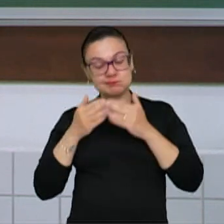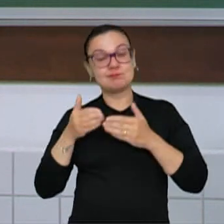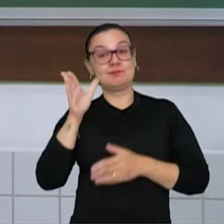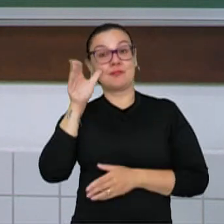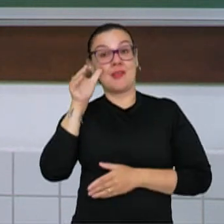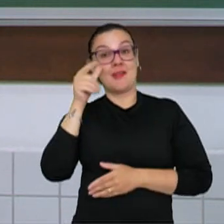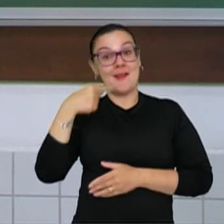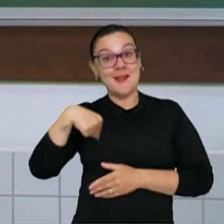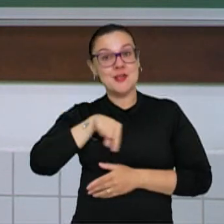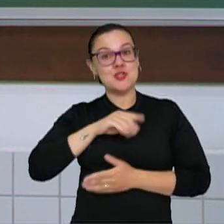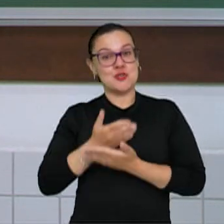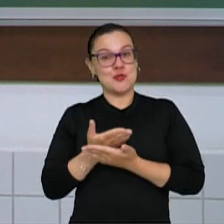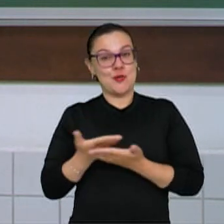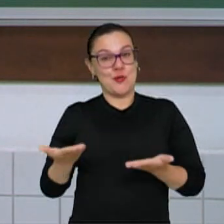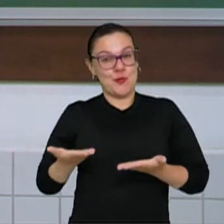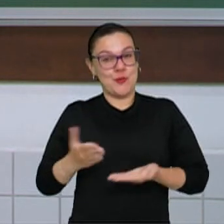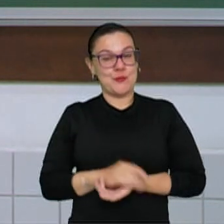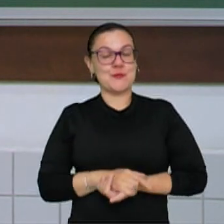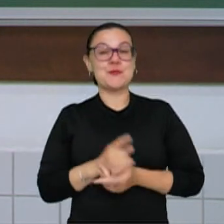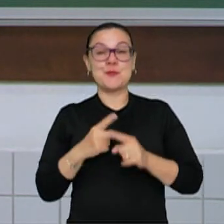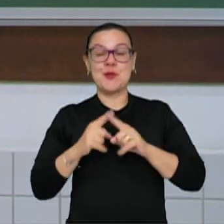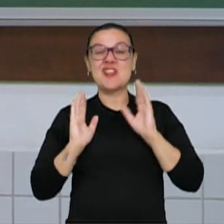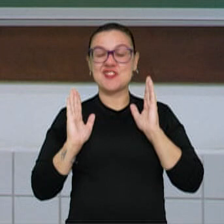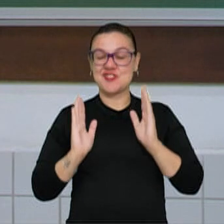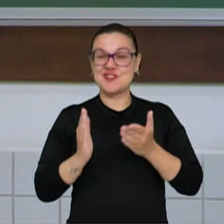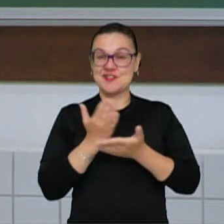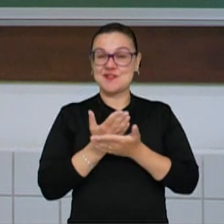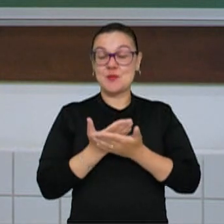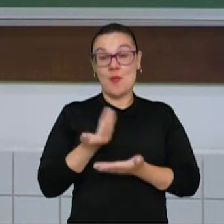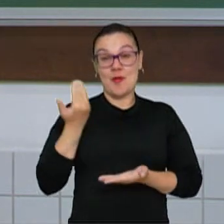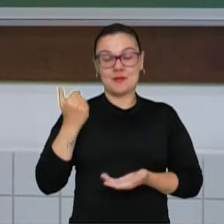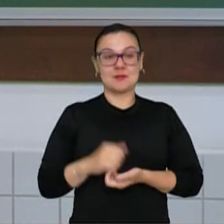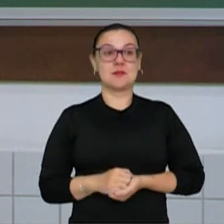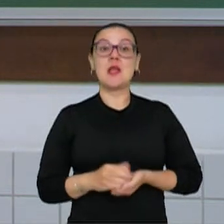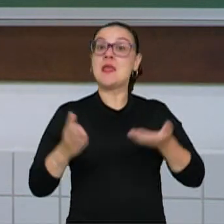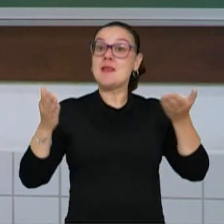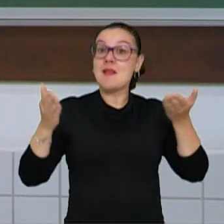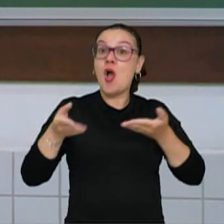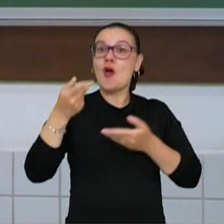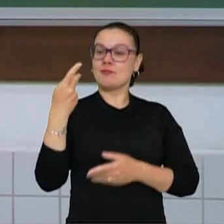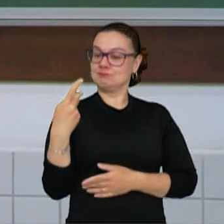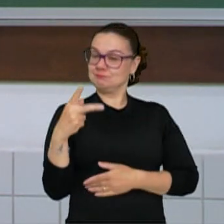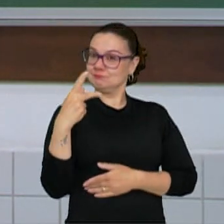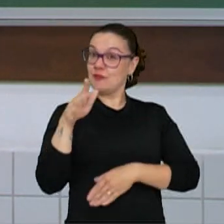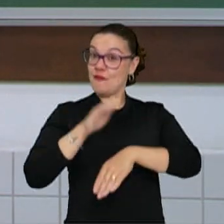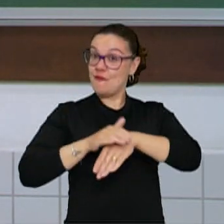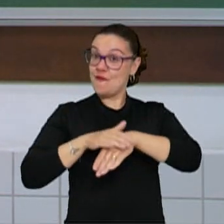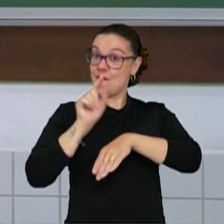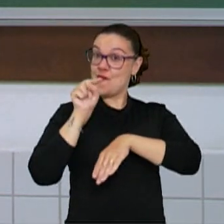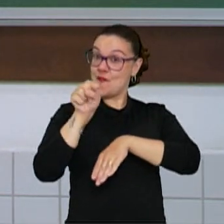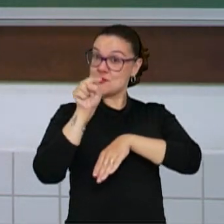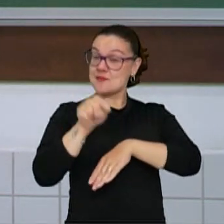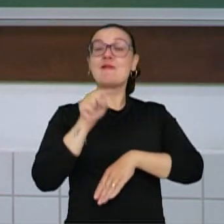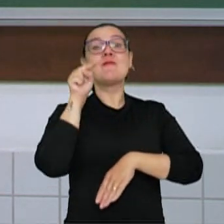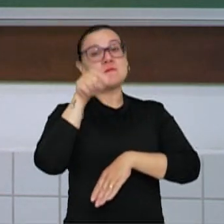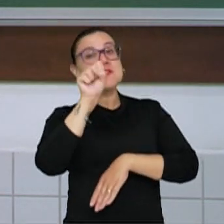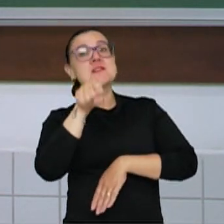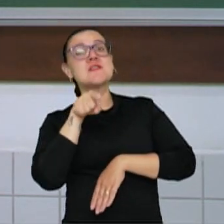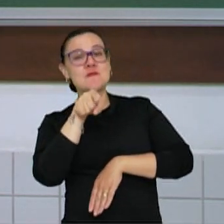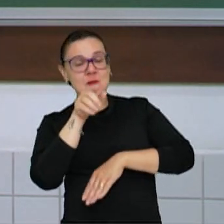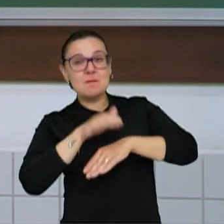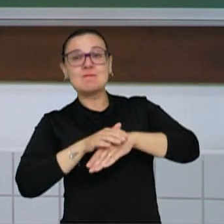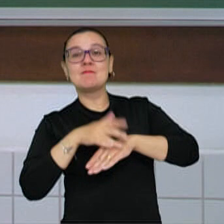interessante que a gente estudou um pouquinho aqui, porque a gente já estudou ele escrito, né? E agora é a sua vez. Agora é a tua vez de